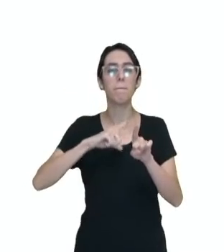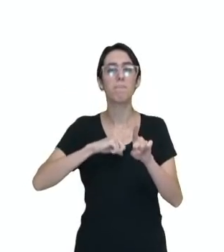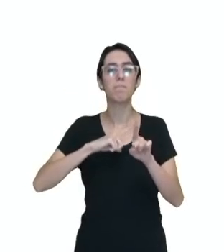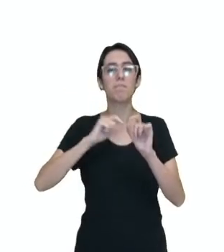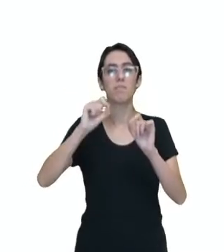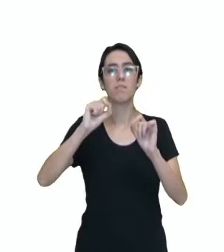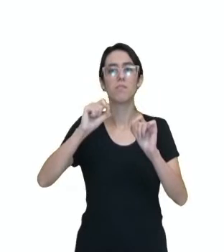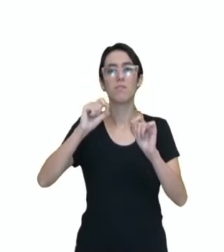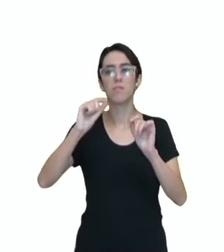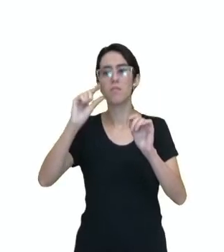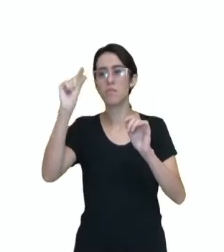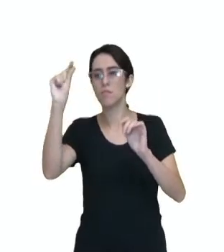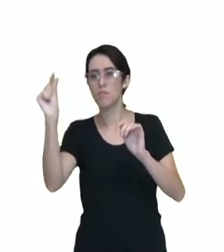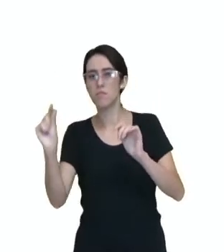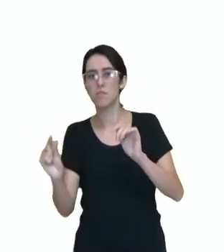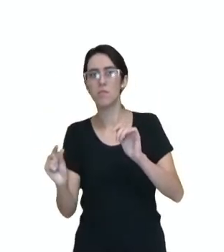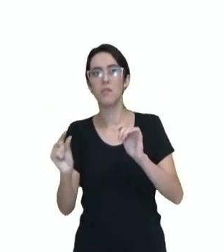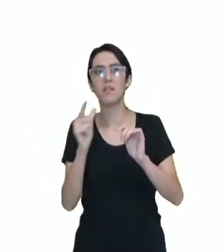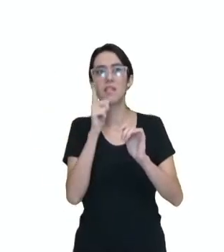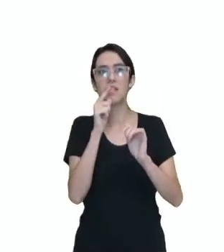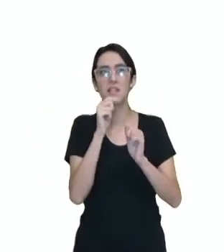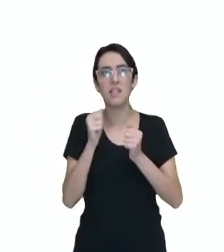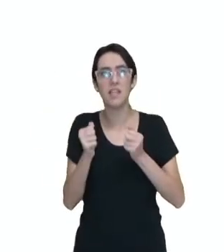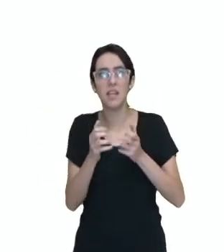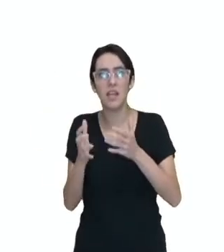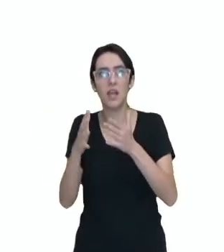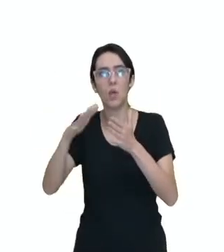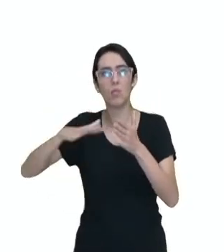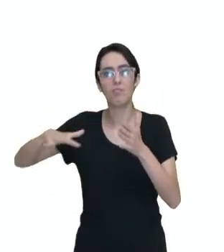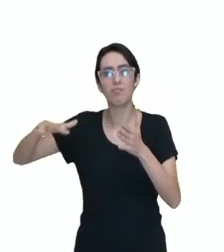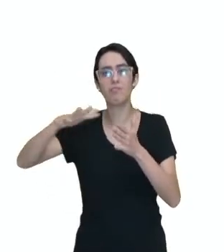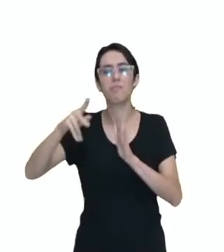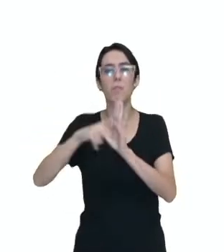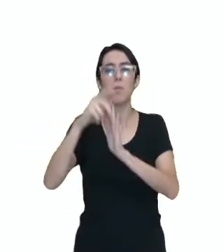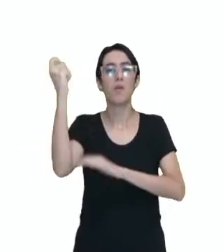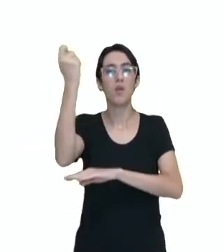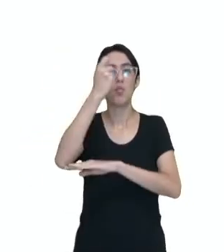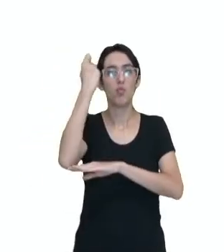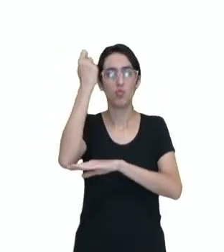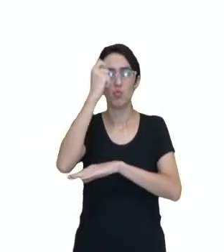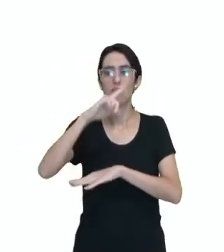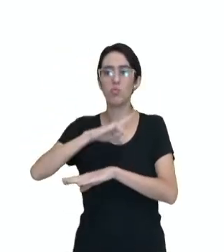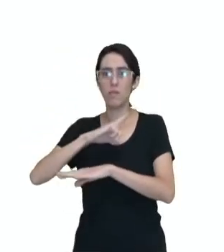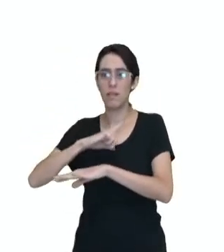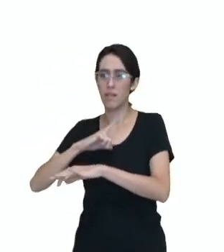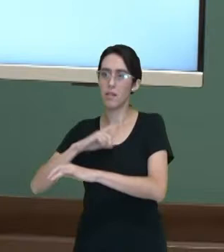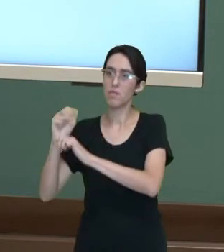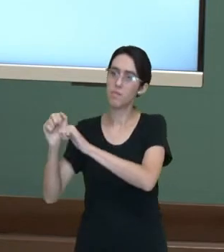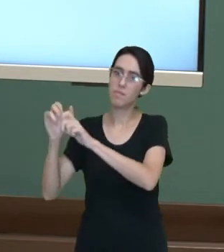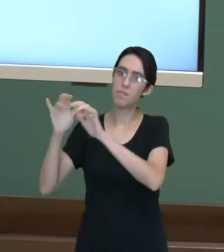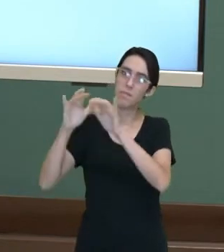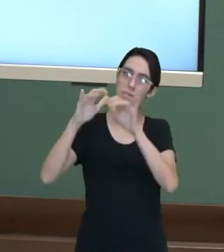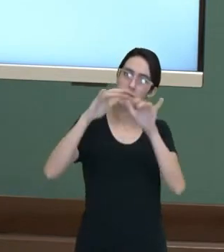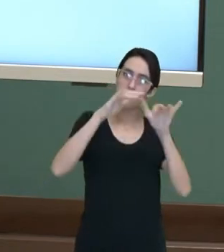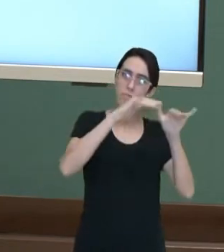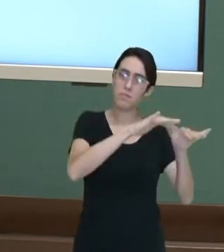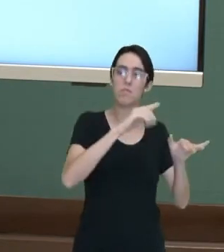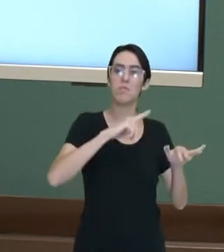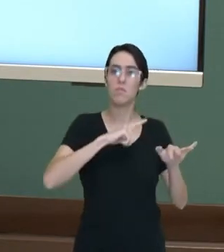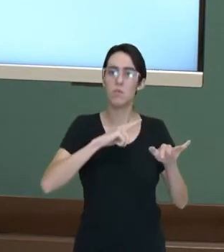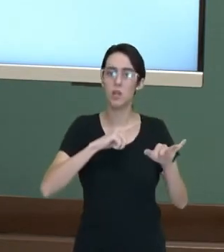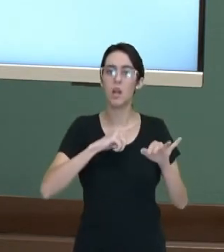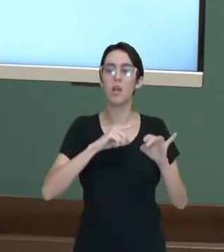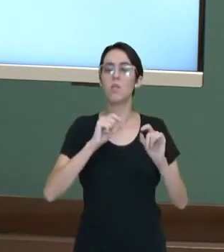do Rio Grande do Sul. Então essas tropas, elas vinham do Rio Grande do Sul, geralmente aí de mulas, e elas